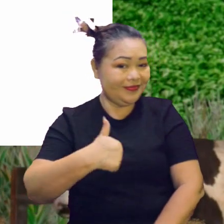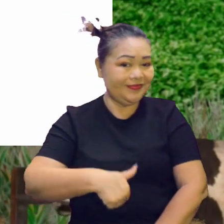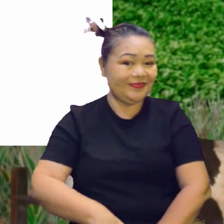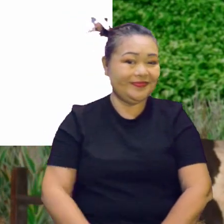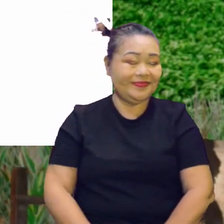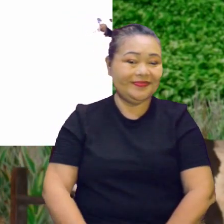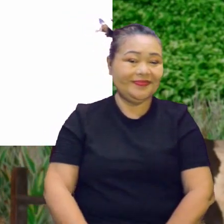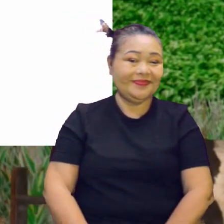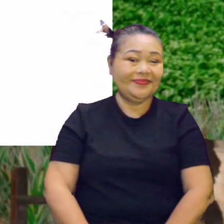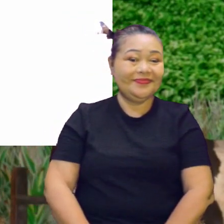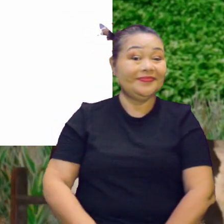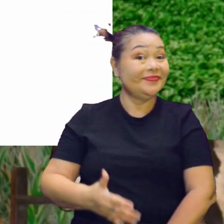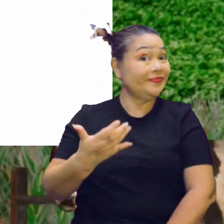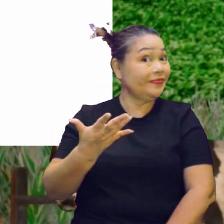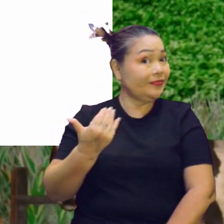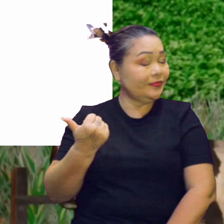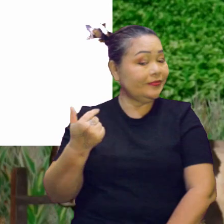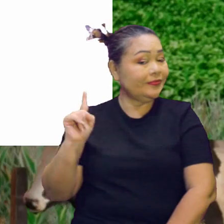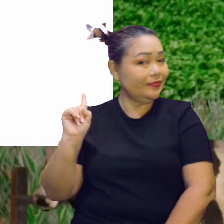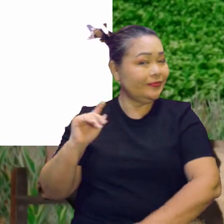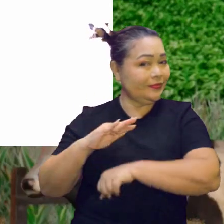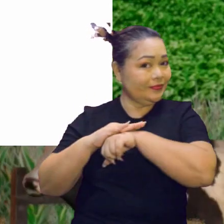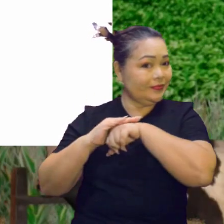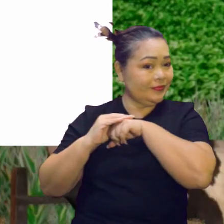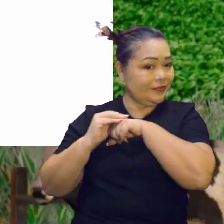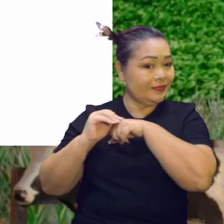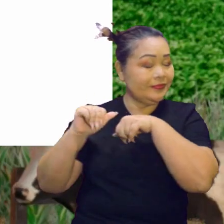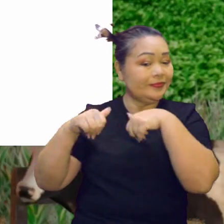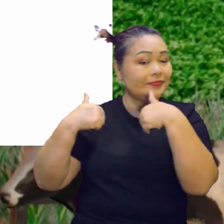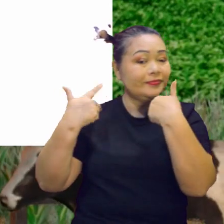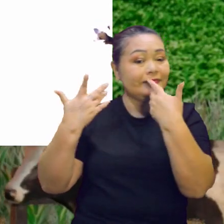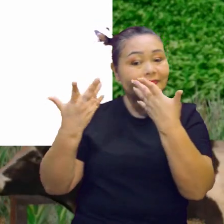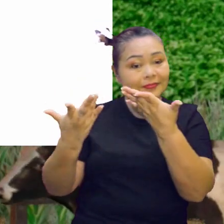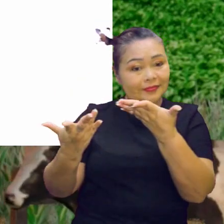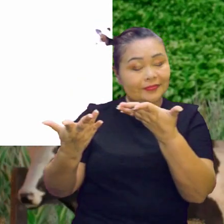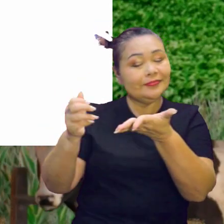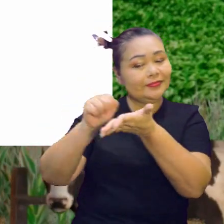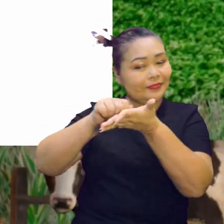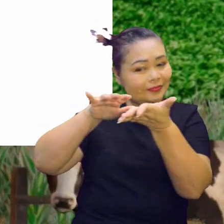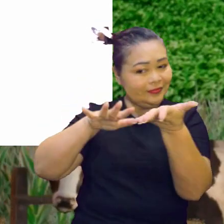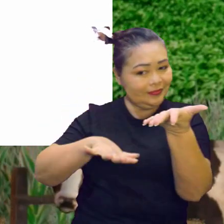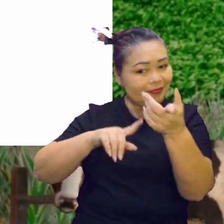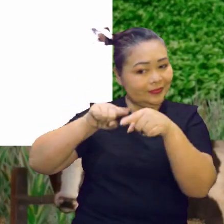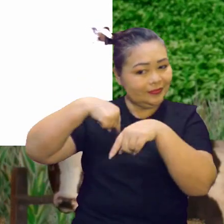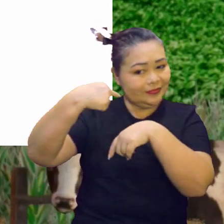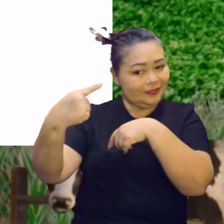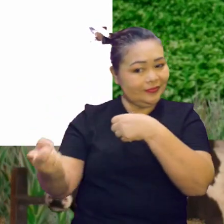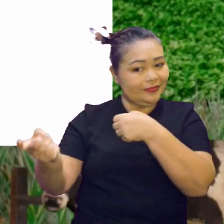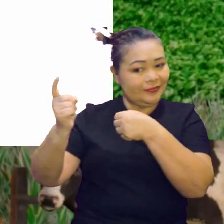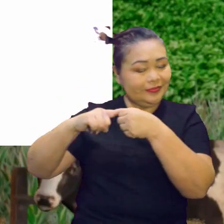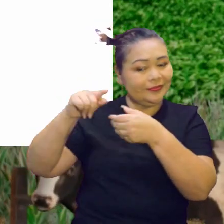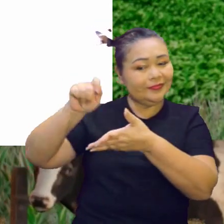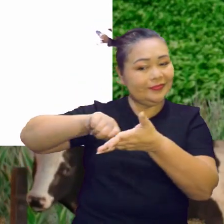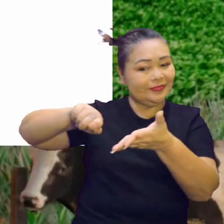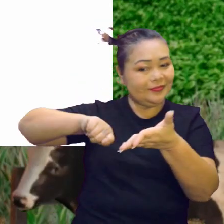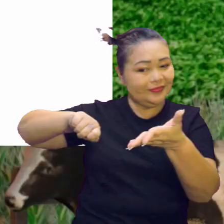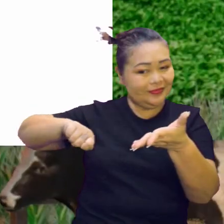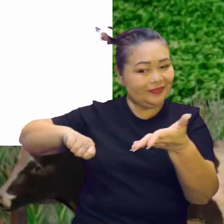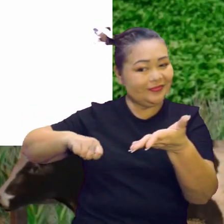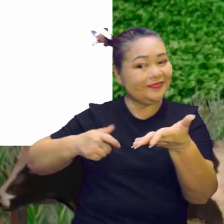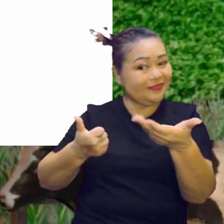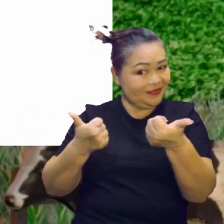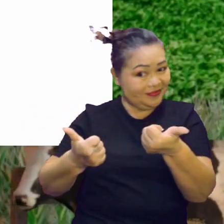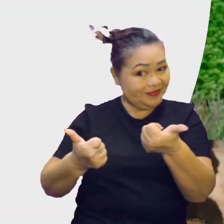Meus queridos, agora vou deixar vocês aqui com as atividades. Daqui a pouco eu te volto para fazer as correções com vocês, tá bom?